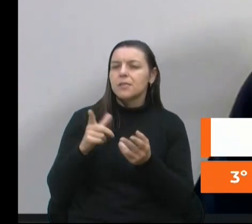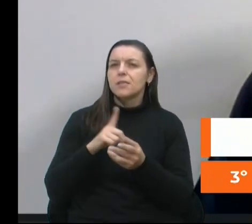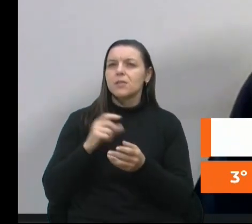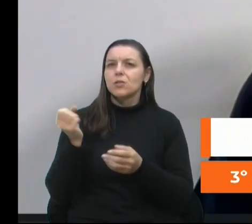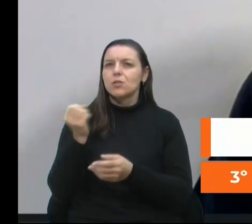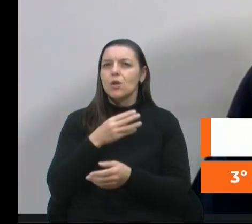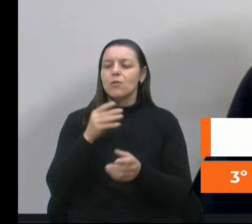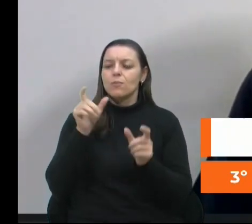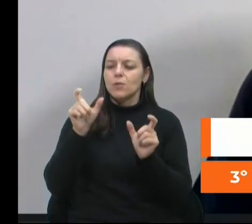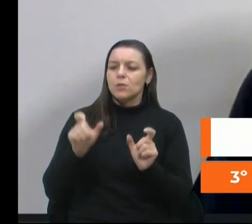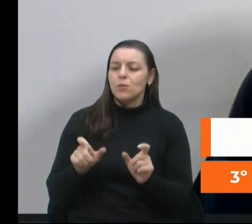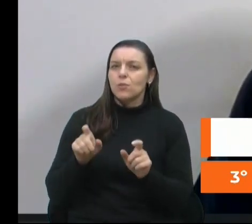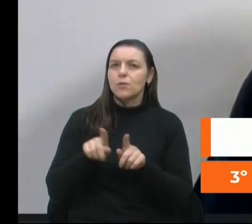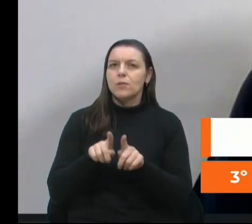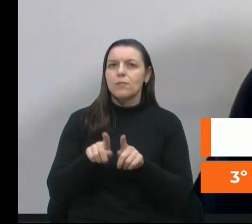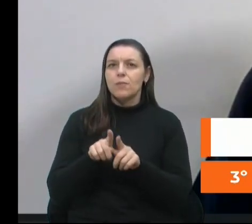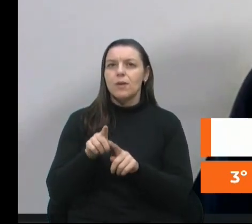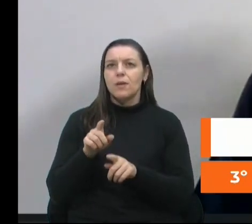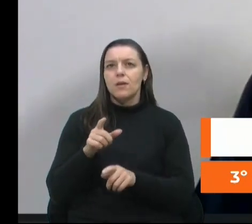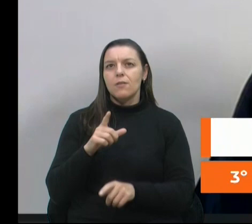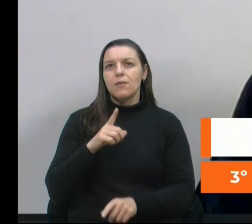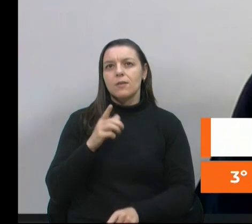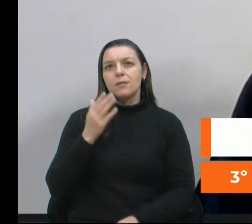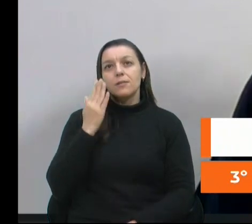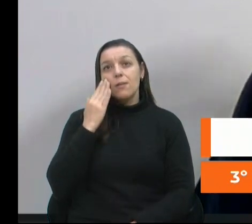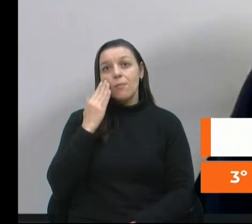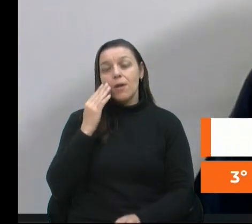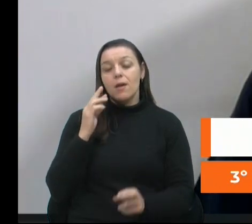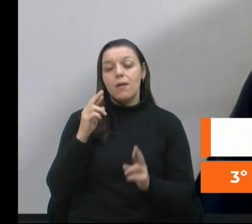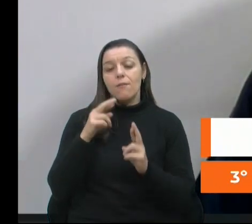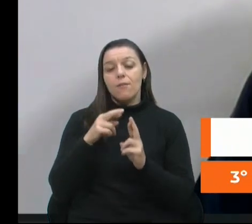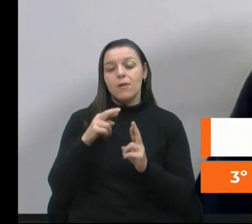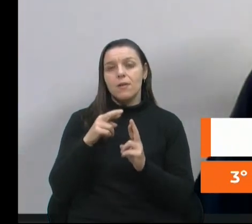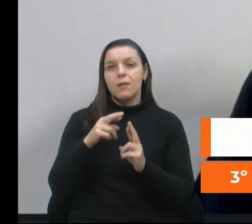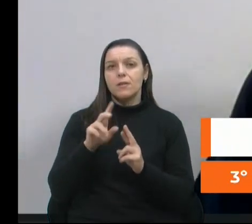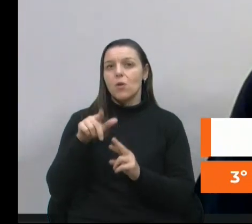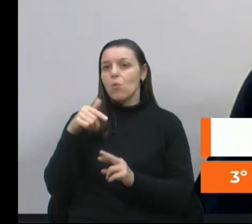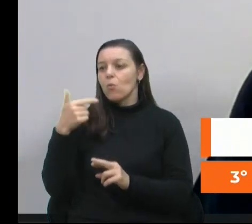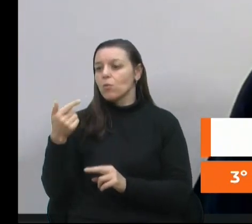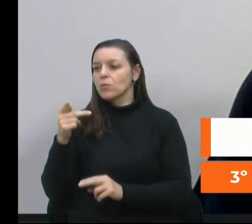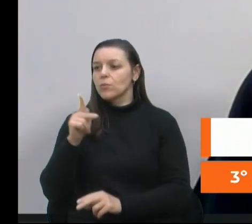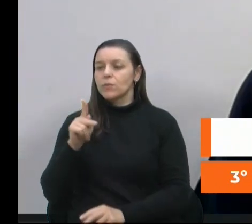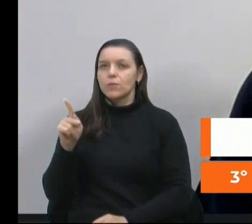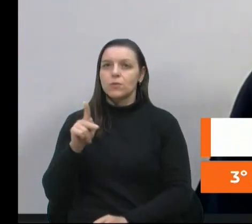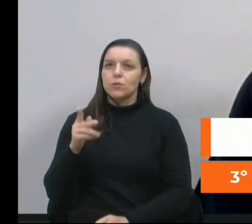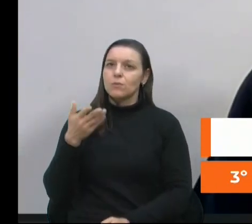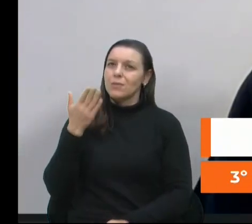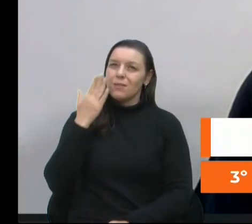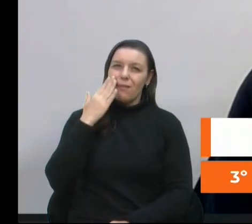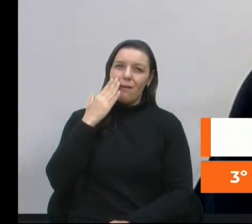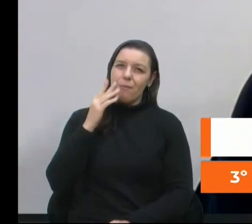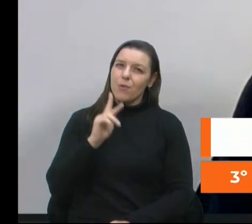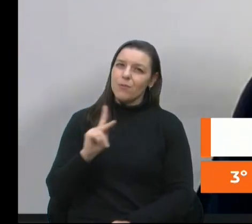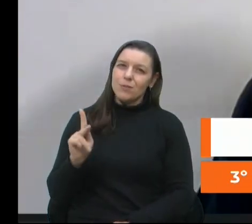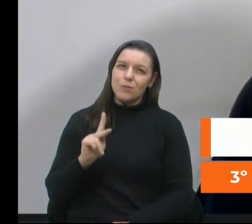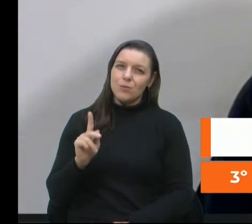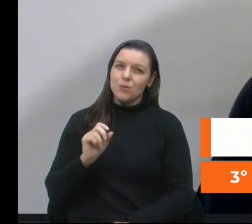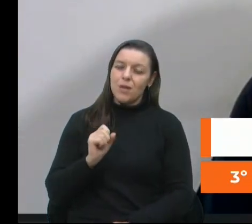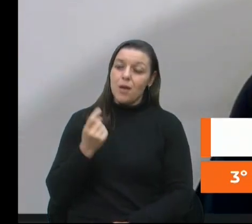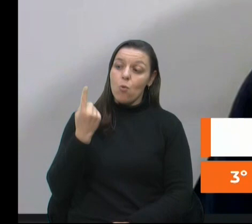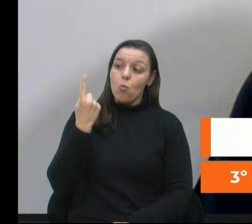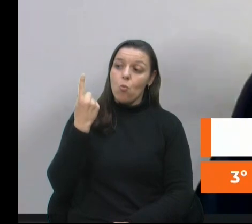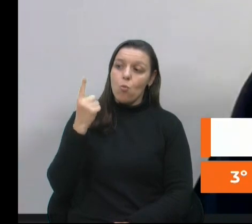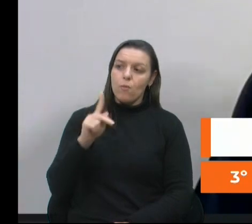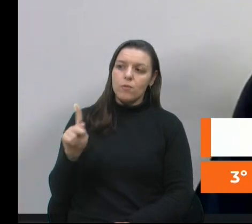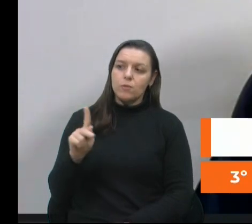novas pessoas que ele vai considerar referências. Pode ser um outro professor, mas aí já não vai ser todo professor, vai ser um